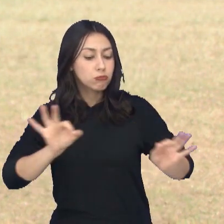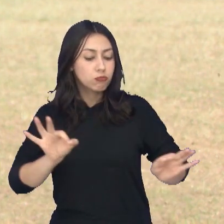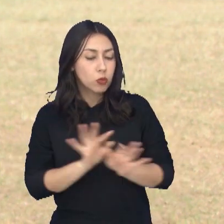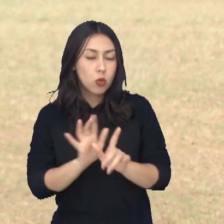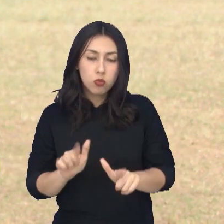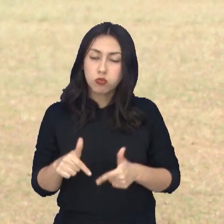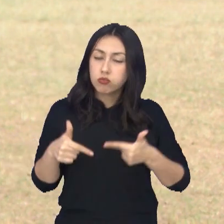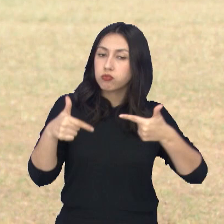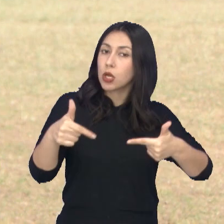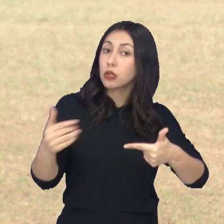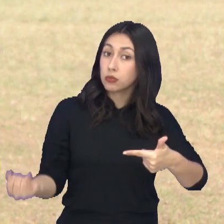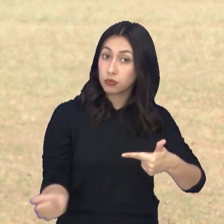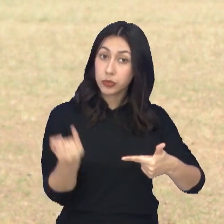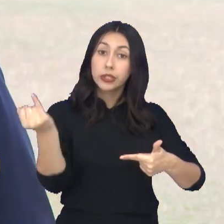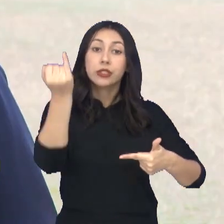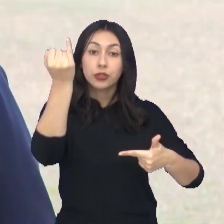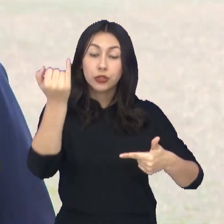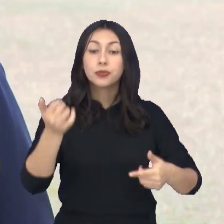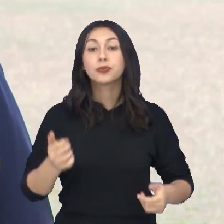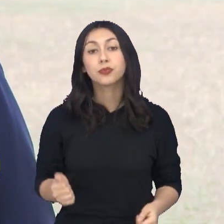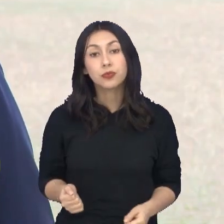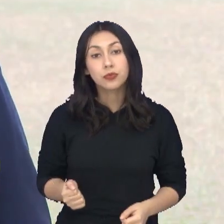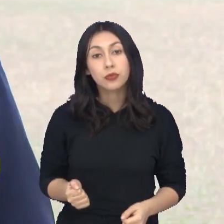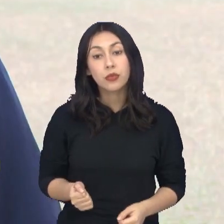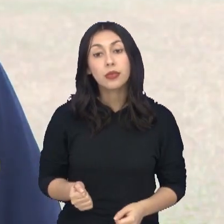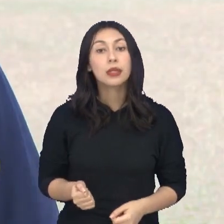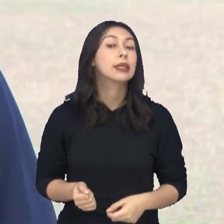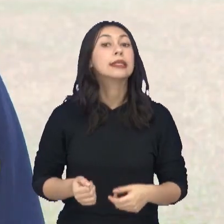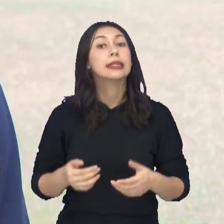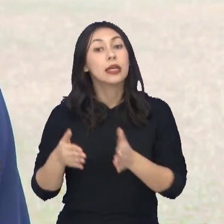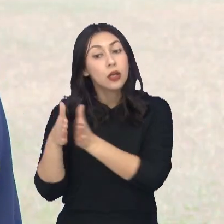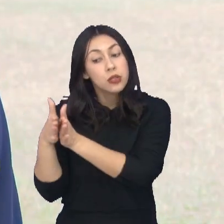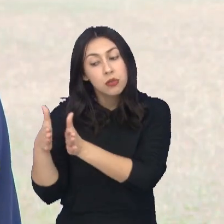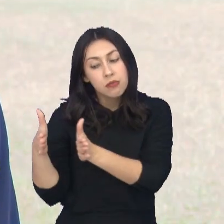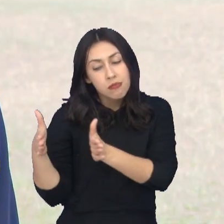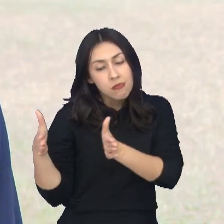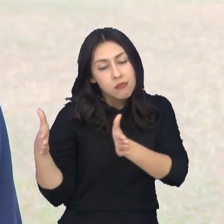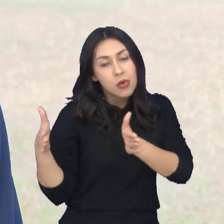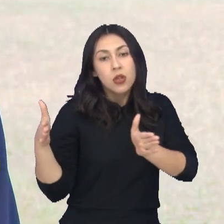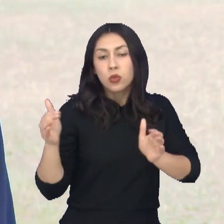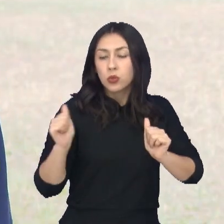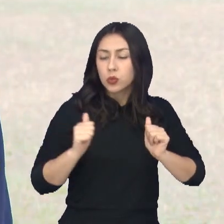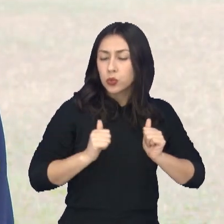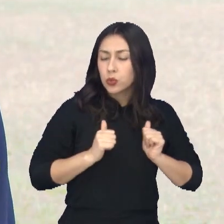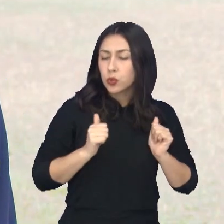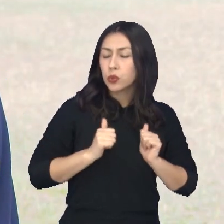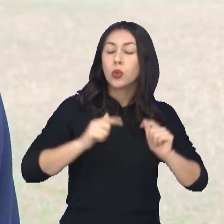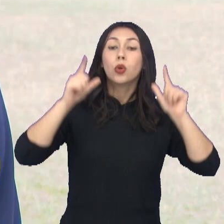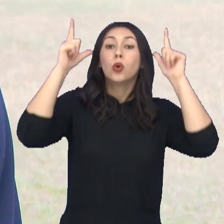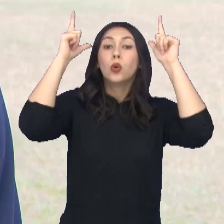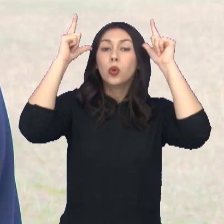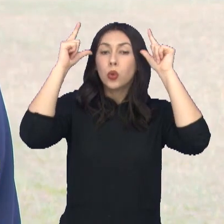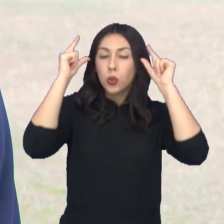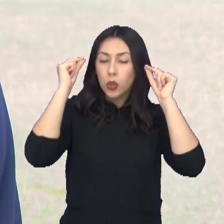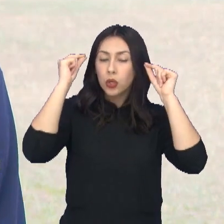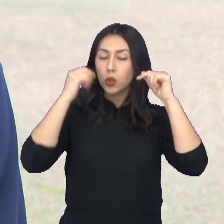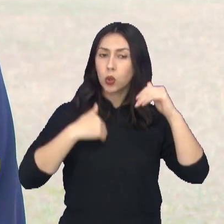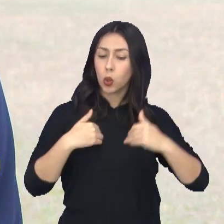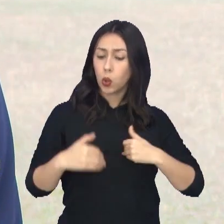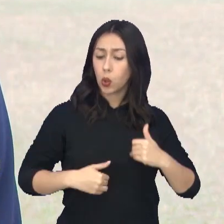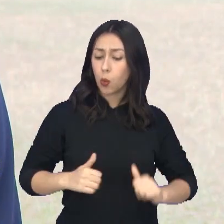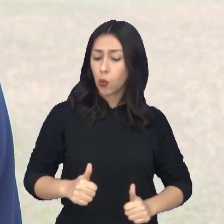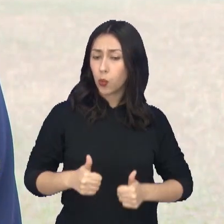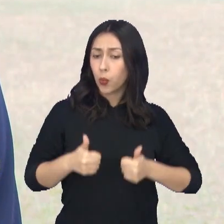confrontos decisivos que virão pela frente. Nós intensificamos muito esse período de descanso, como você diz, na questão física, né? E